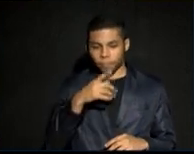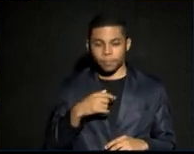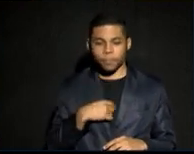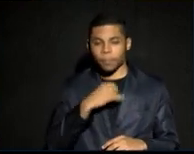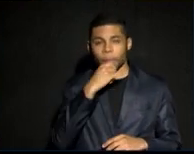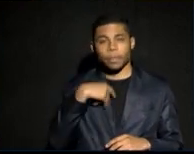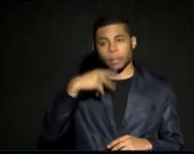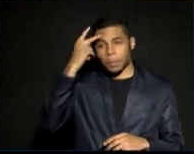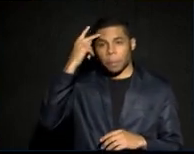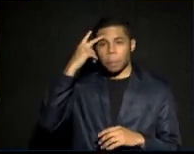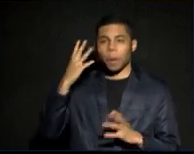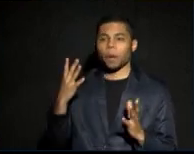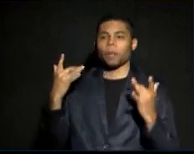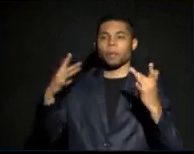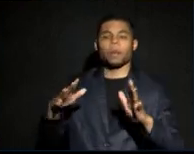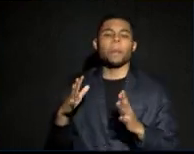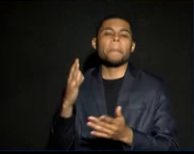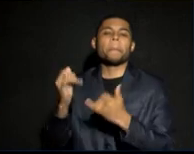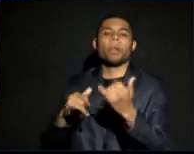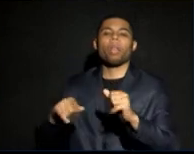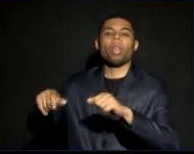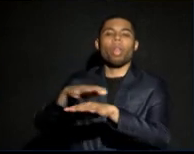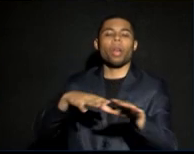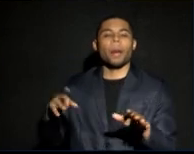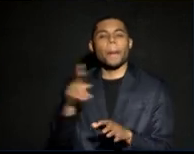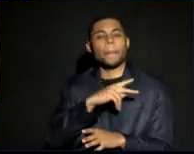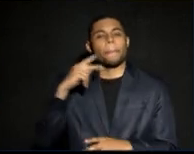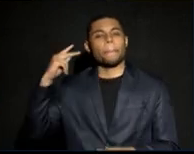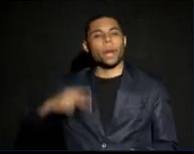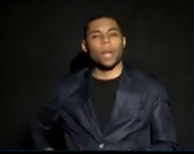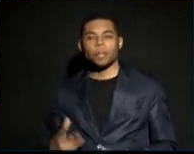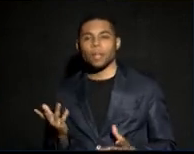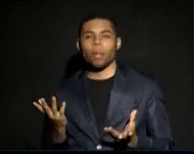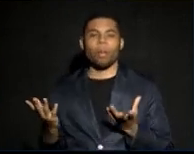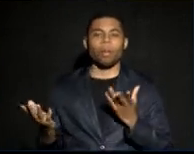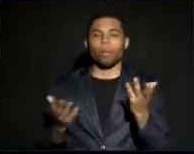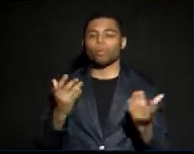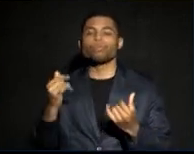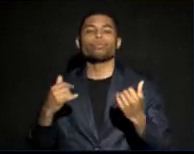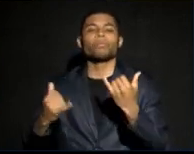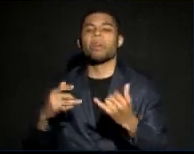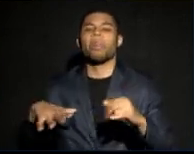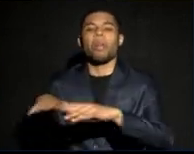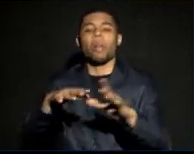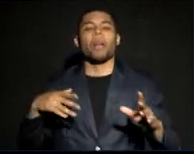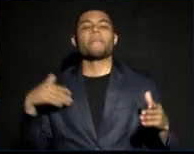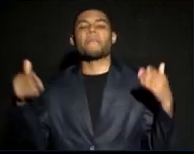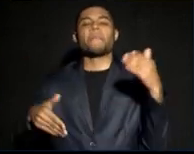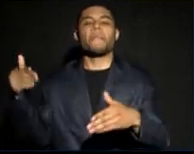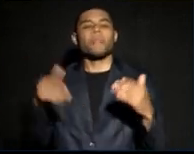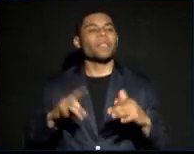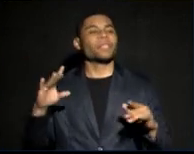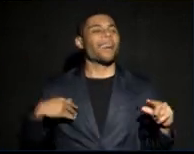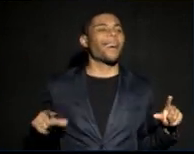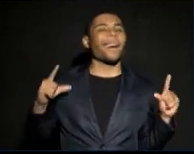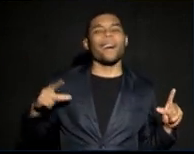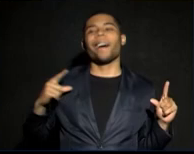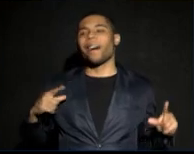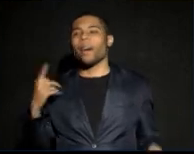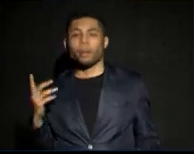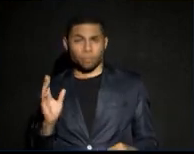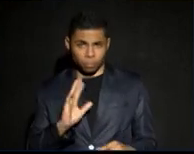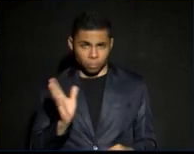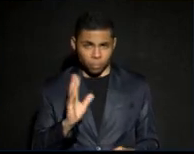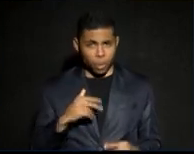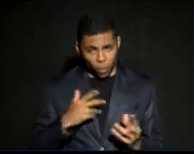deixar com que São Paulo vira e parquinho de diversão de candidato ou de Presidente da República eu não quero meu estado atrelado é é um